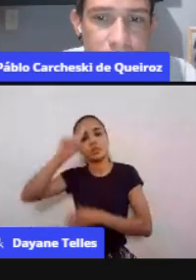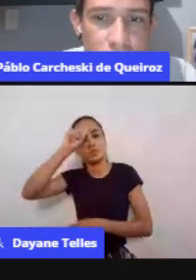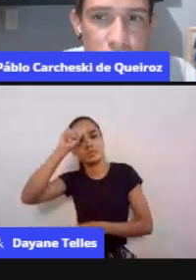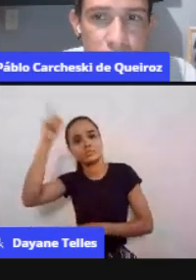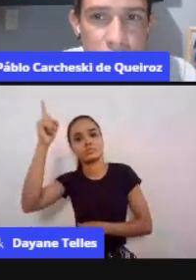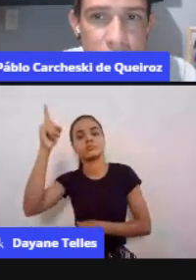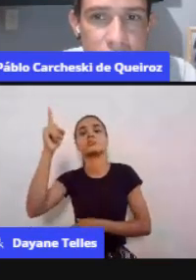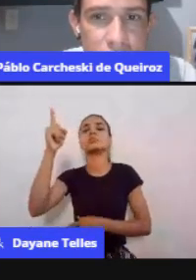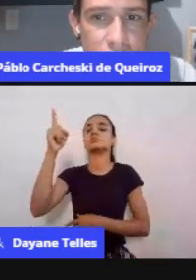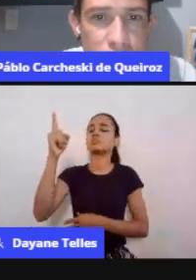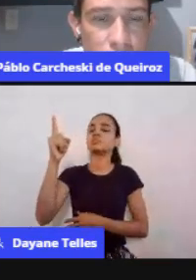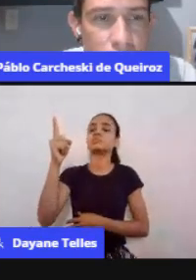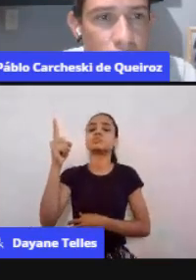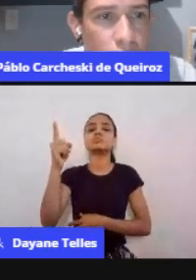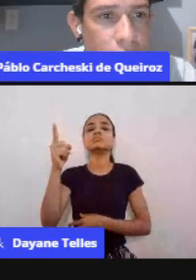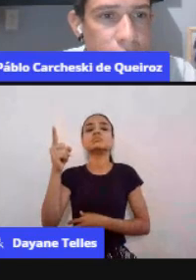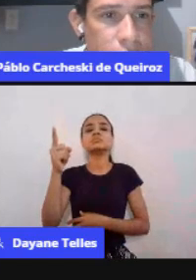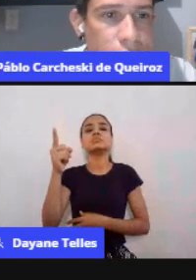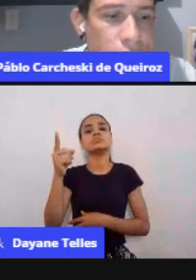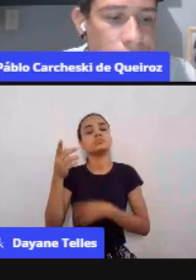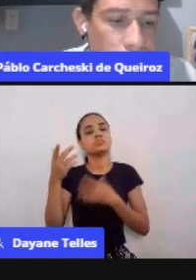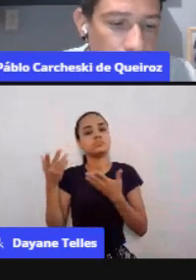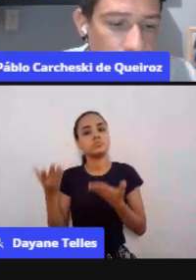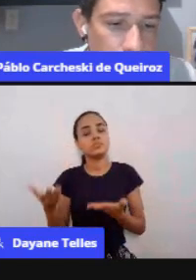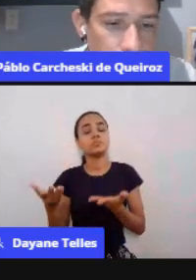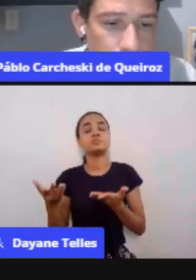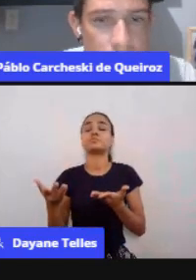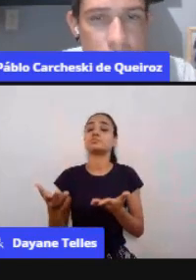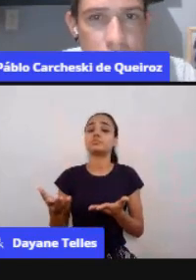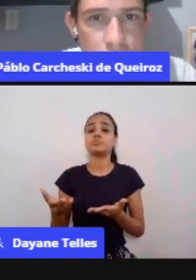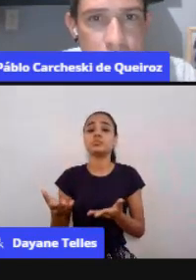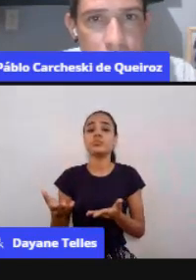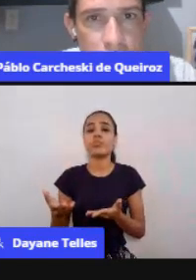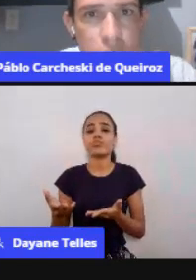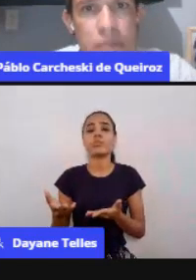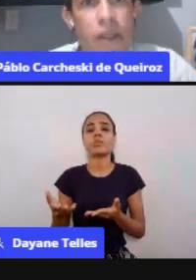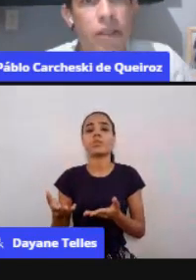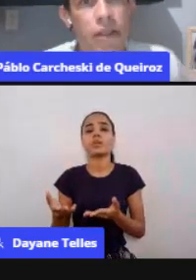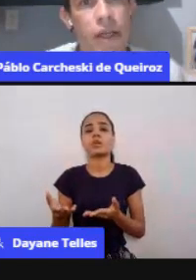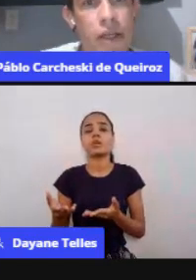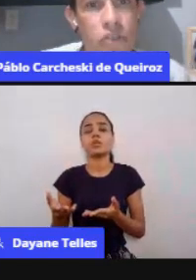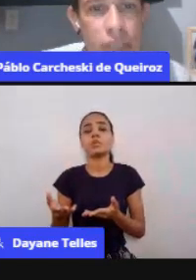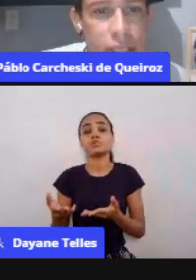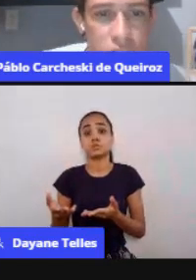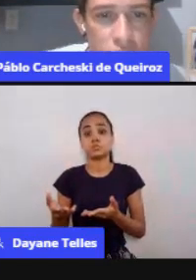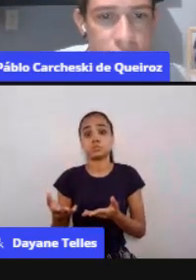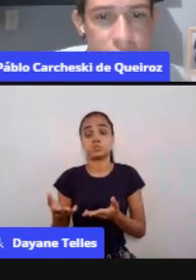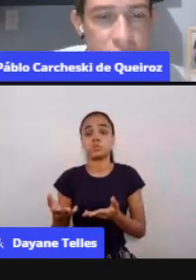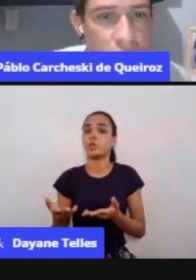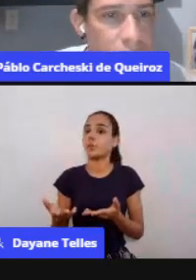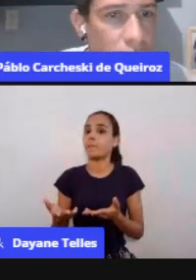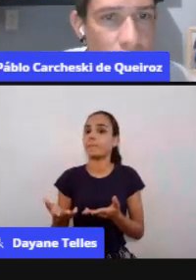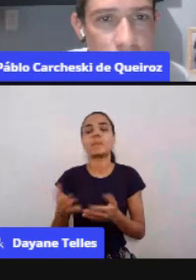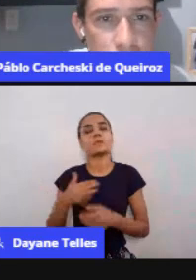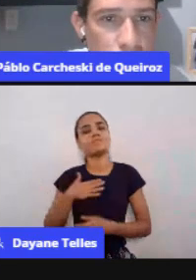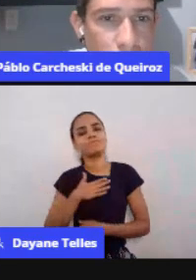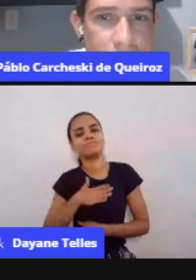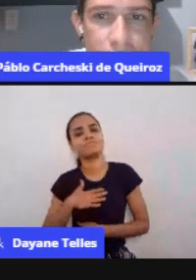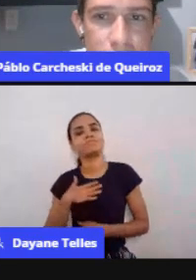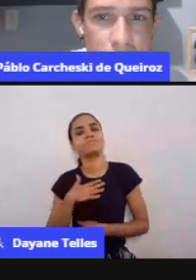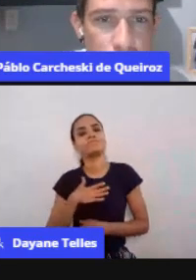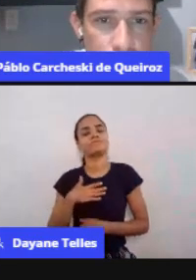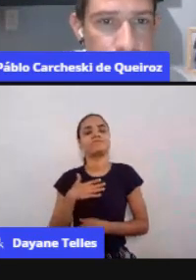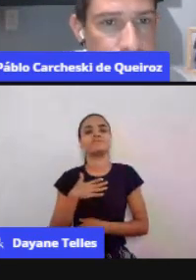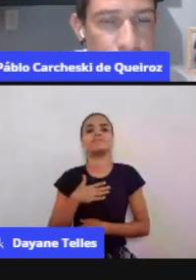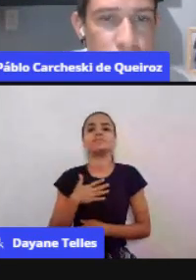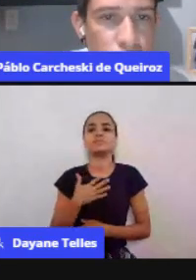Tá? Então, seria nesse sentido. Então, aí eu, assim, gostaria de desejar melhoras para os